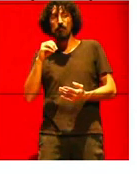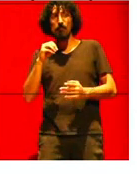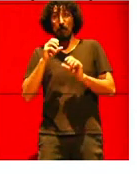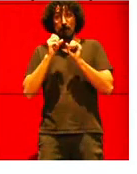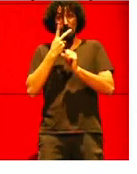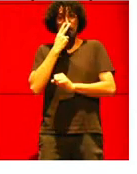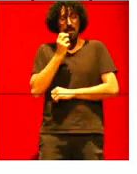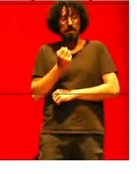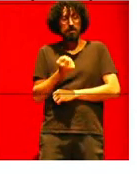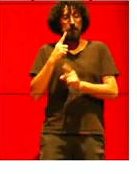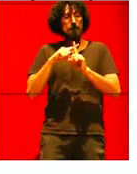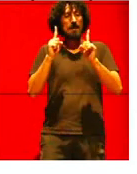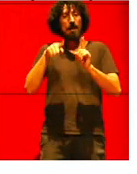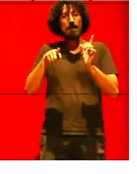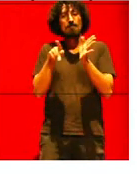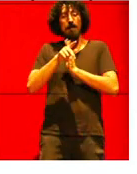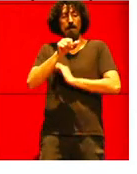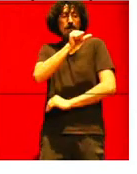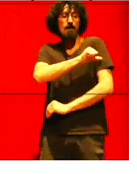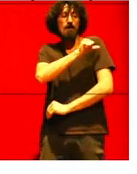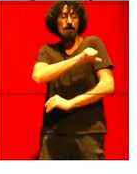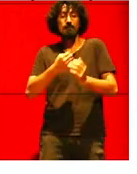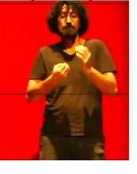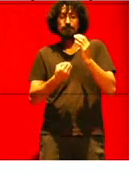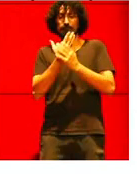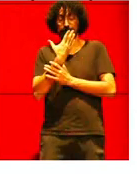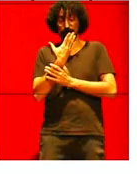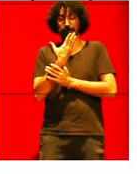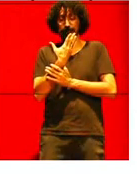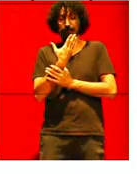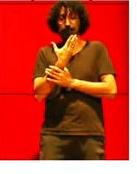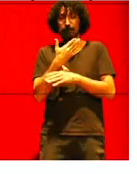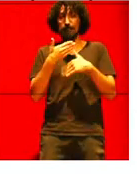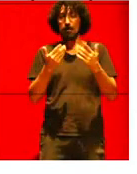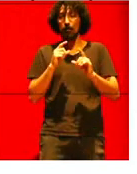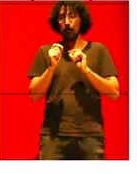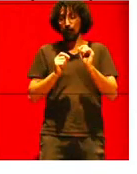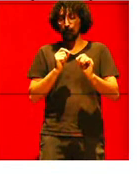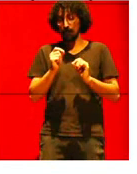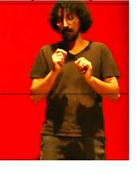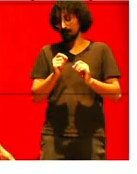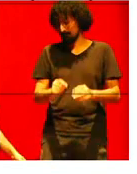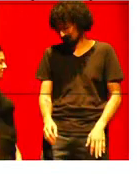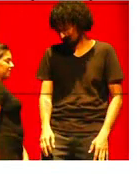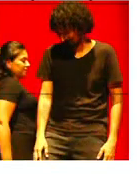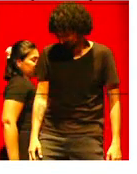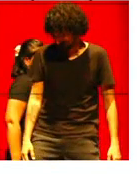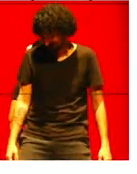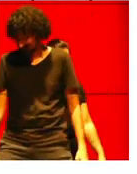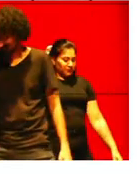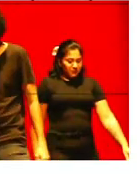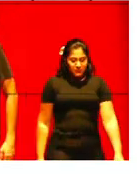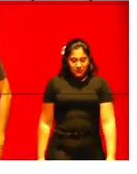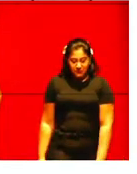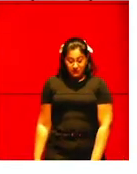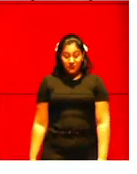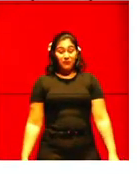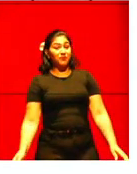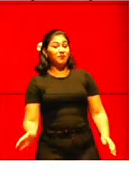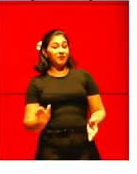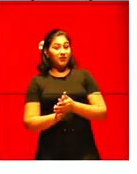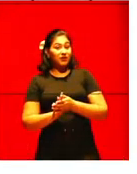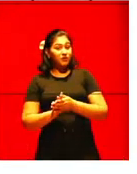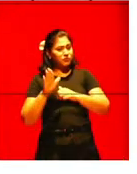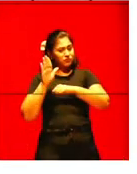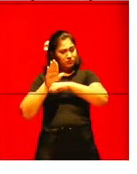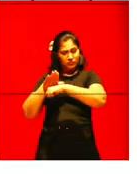é tipicamente carioca. Pedir um choro ao garçom é invenção carioca. Chamar